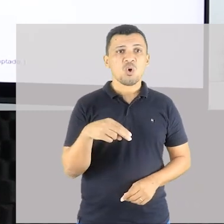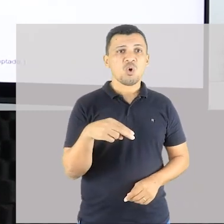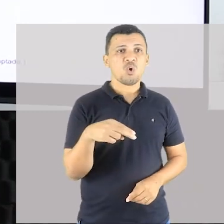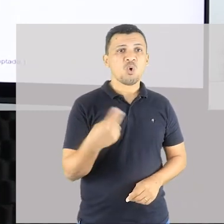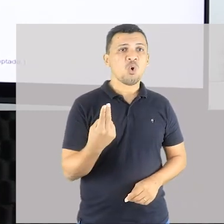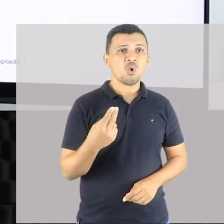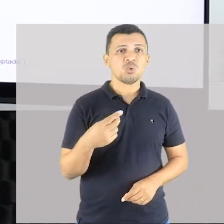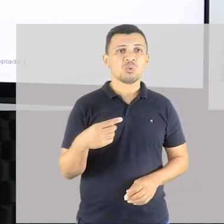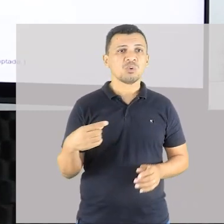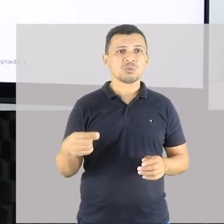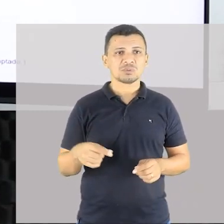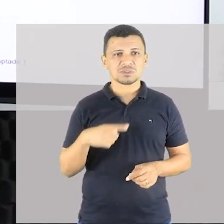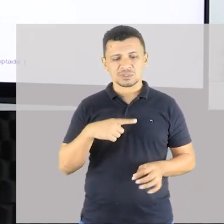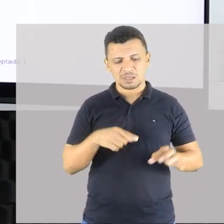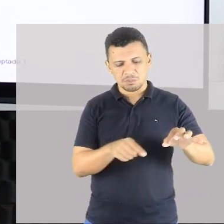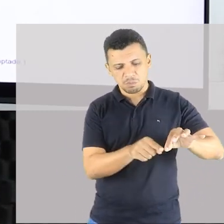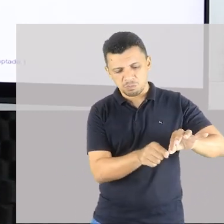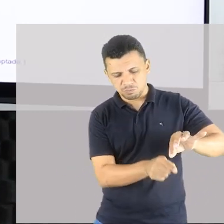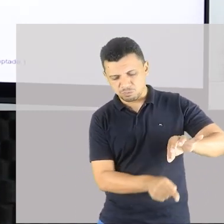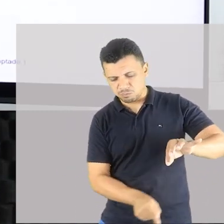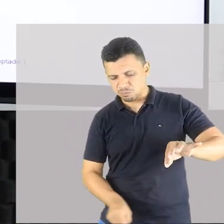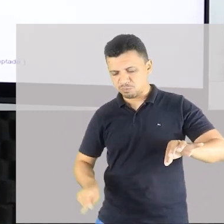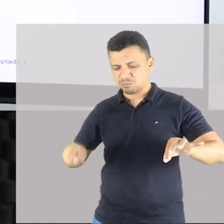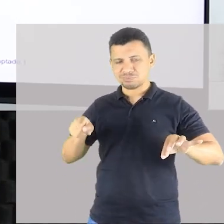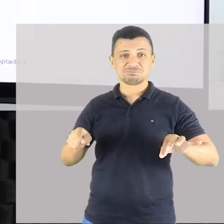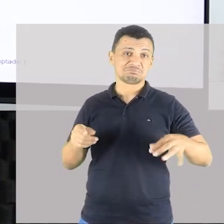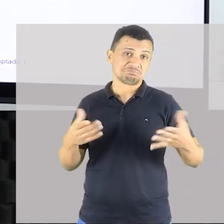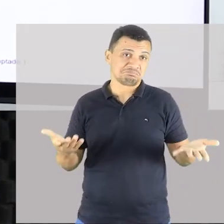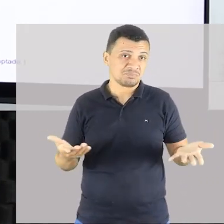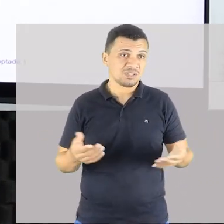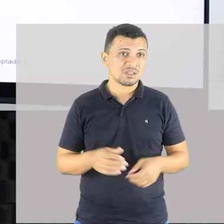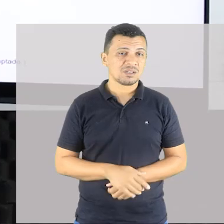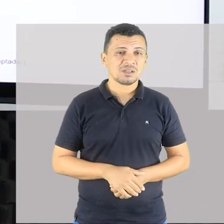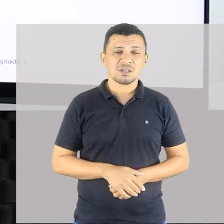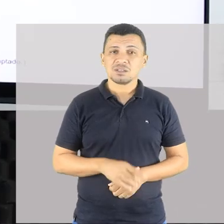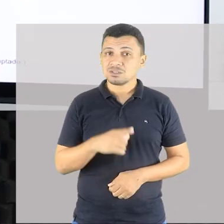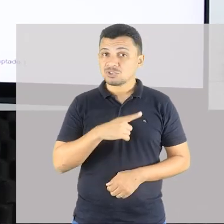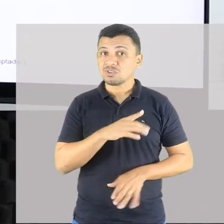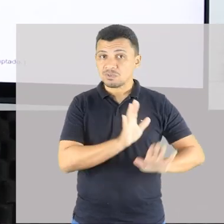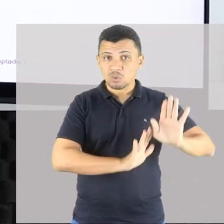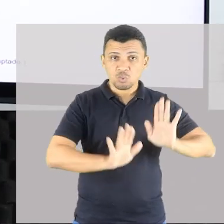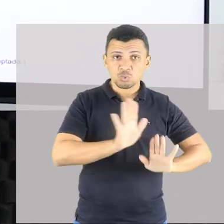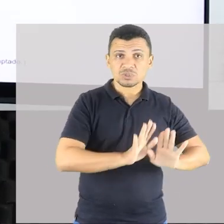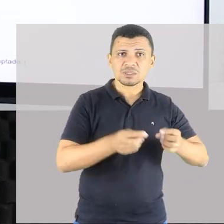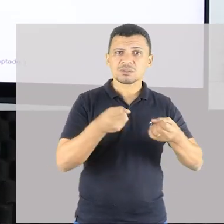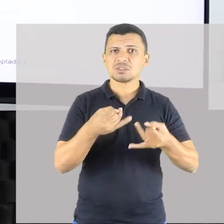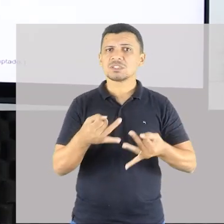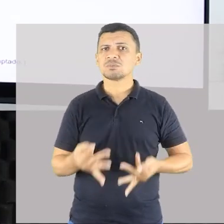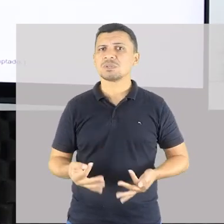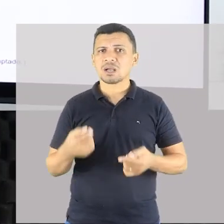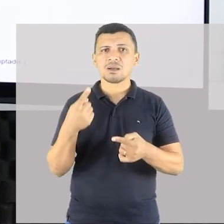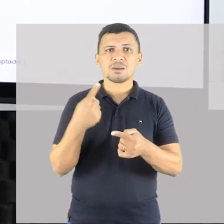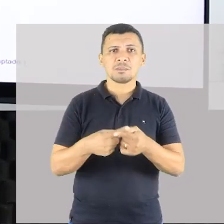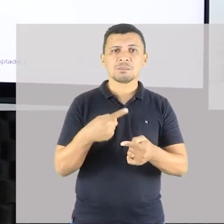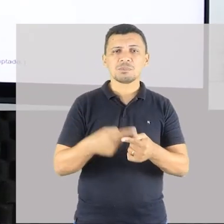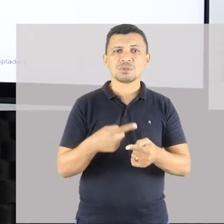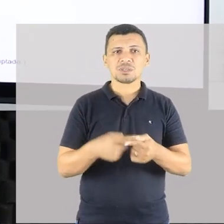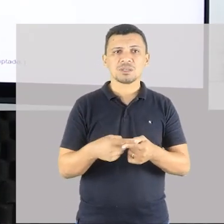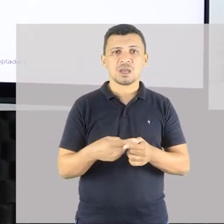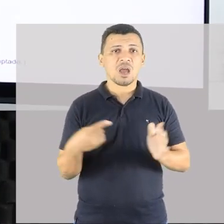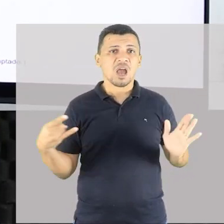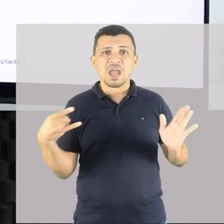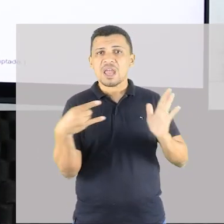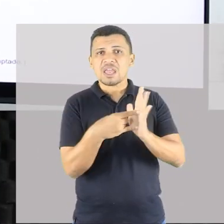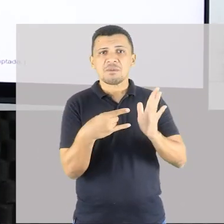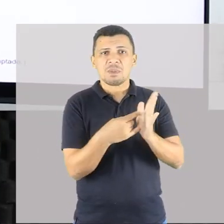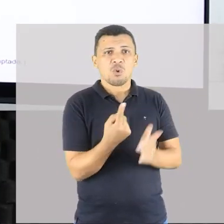forma de ferradura, ó, para cá, tá? Eu tive o cuidado de explicar isso para vocês, porque não existe um ímã com um